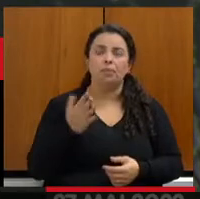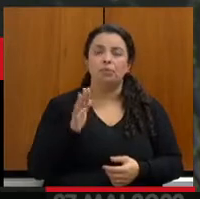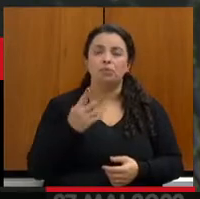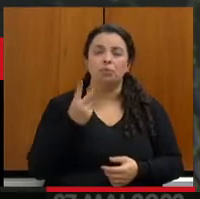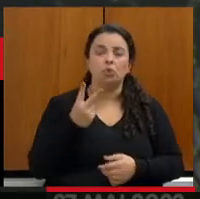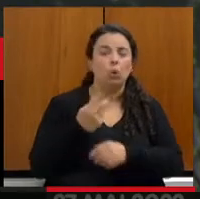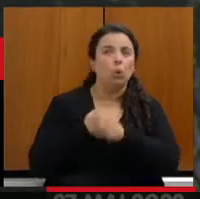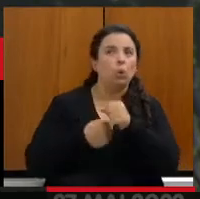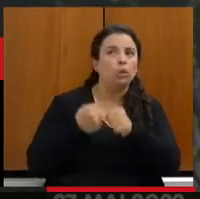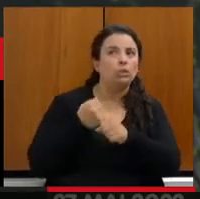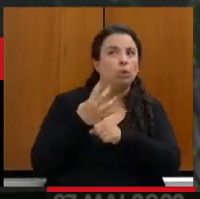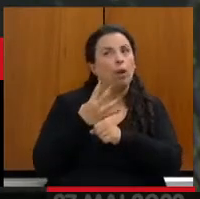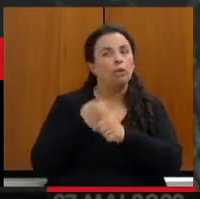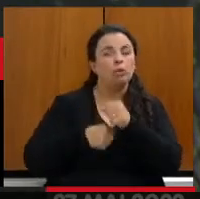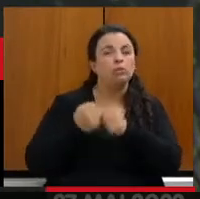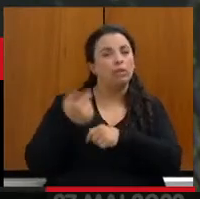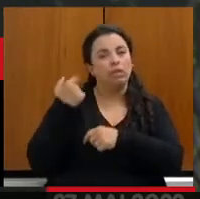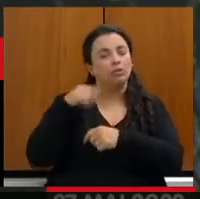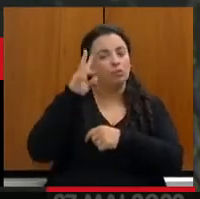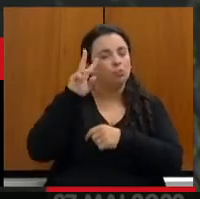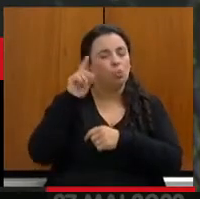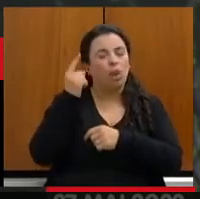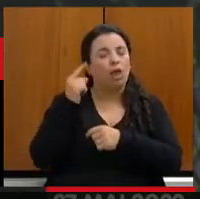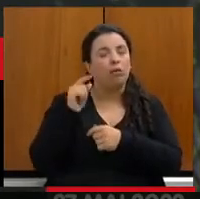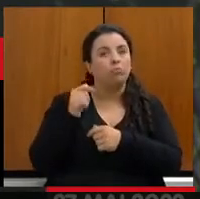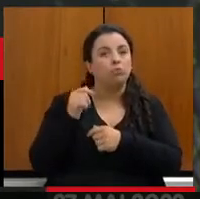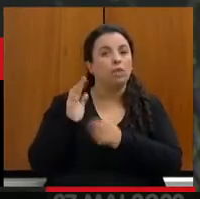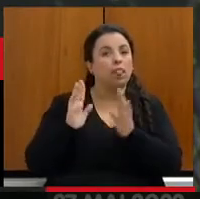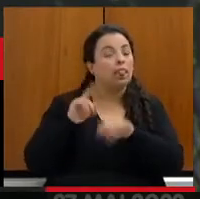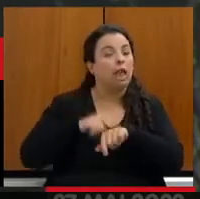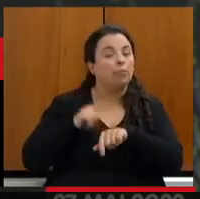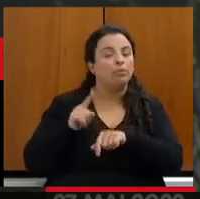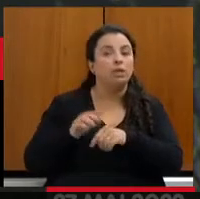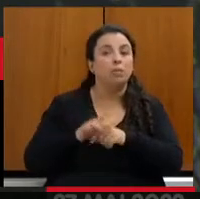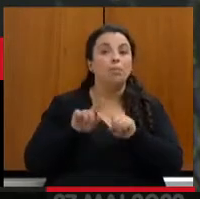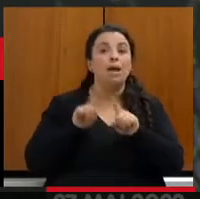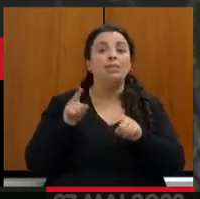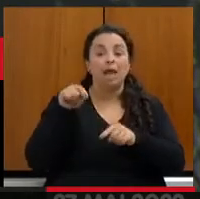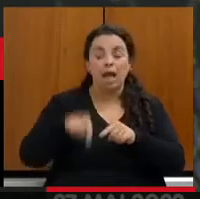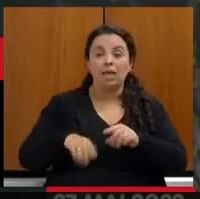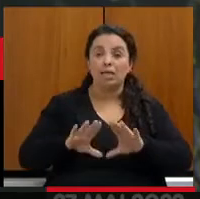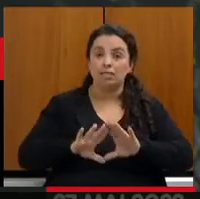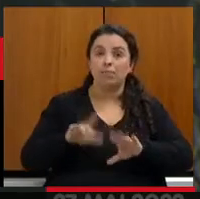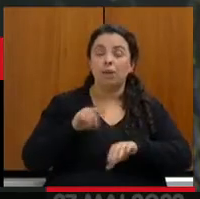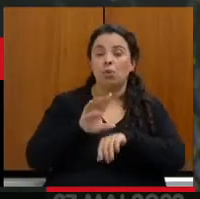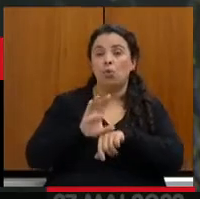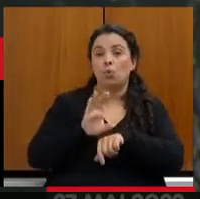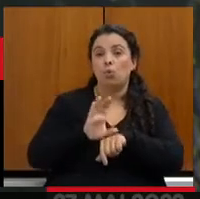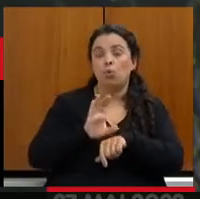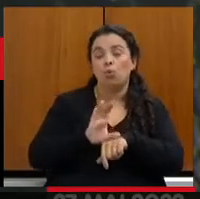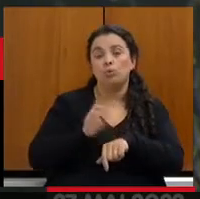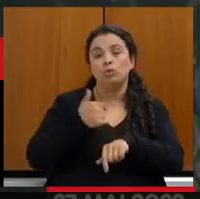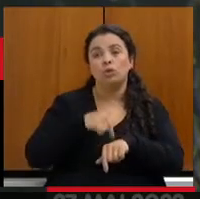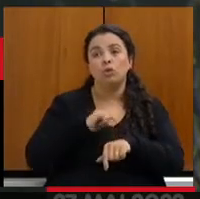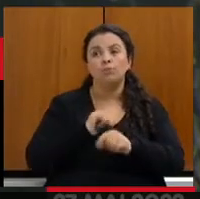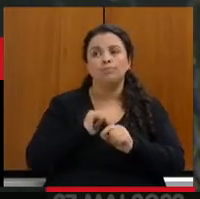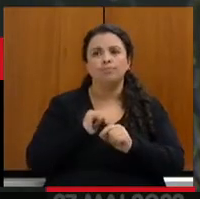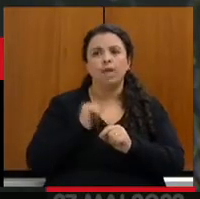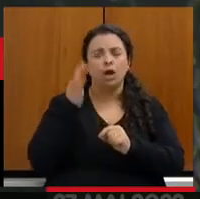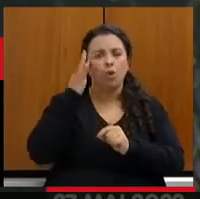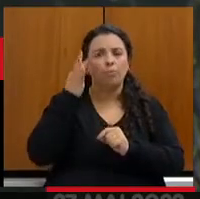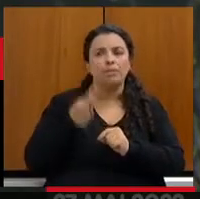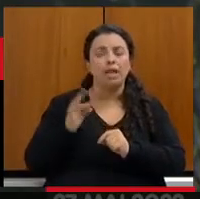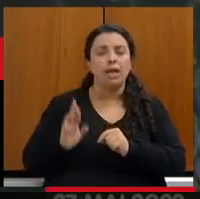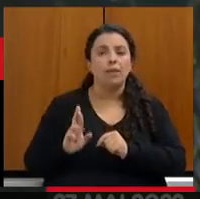quatro anos atrás não me lembro muito bem eu fiz aqui nessa casa um curso entre a gente trabalhava questão da representatividade